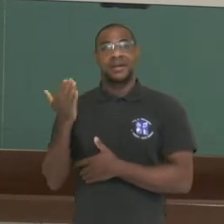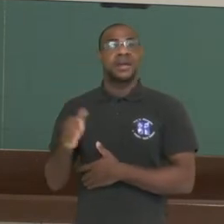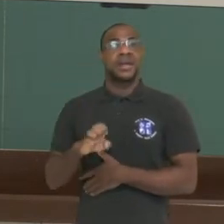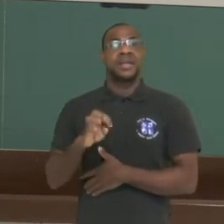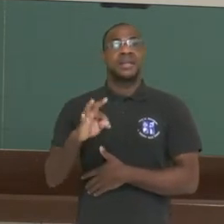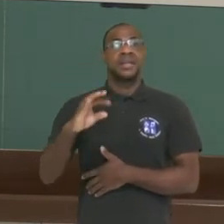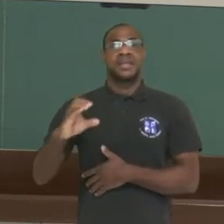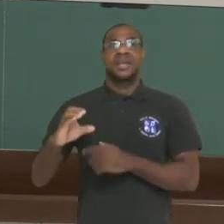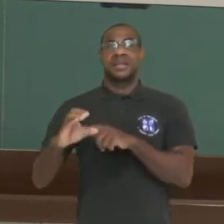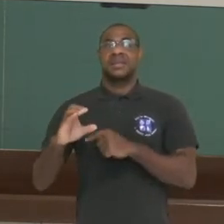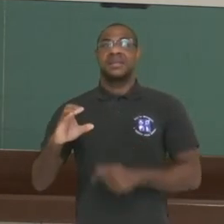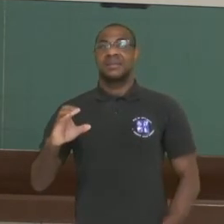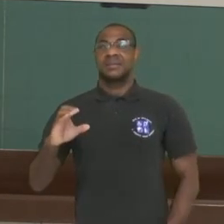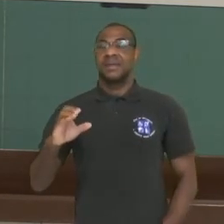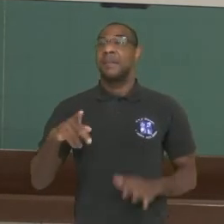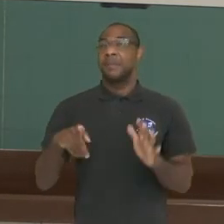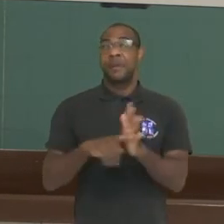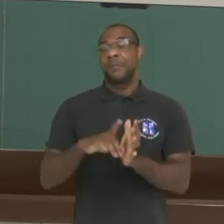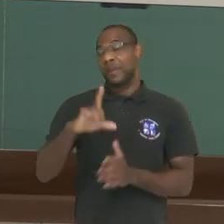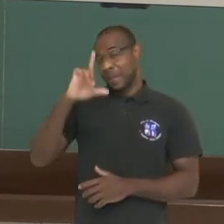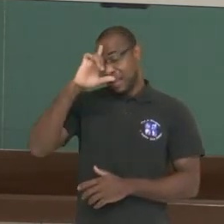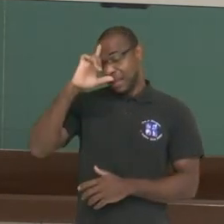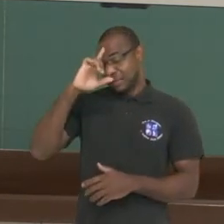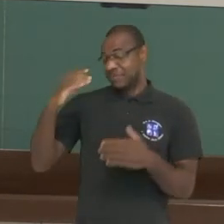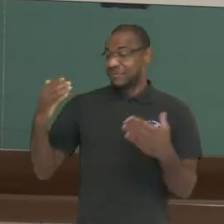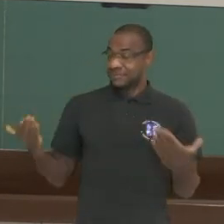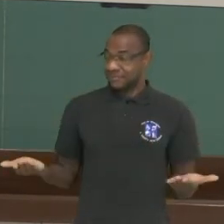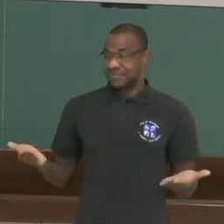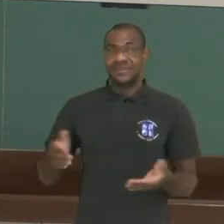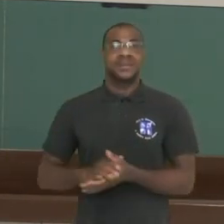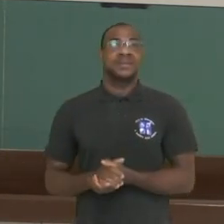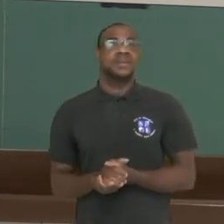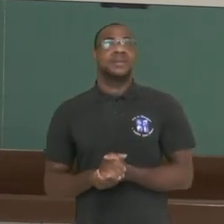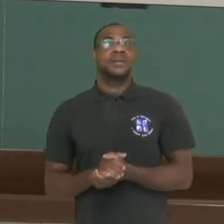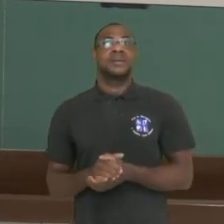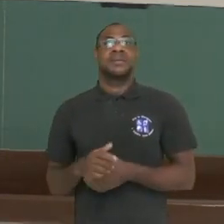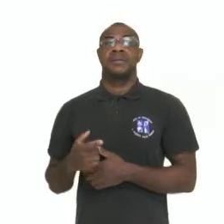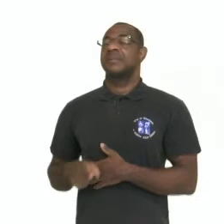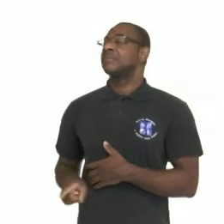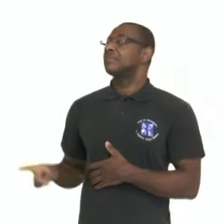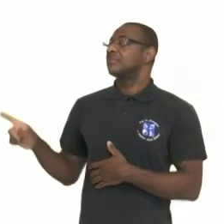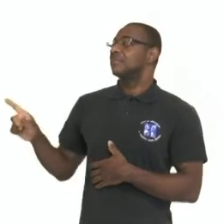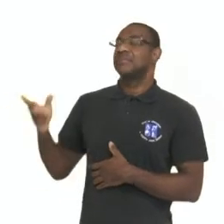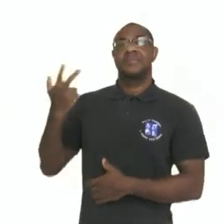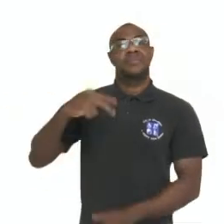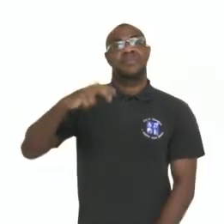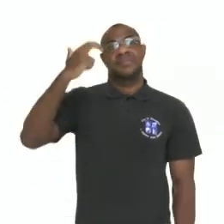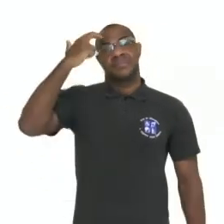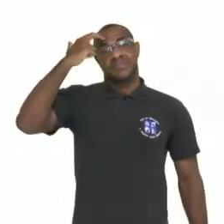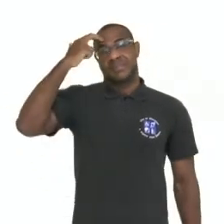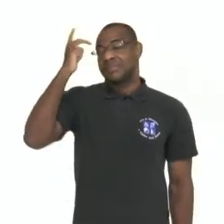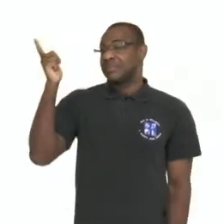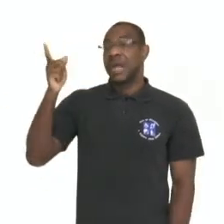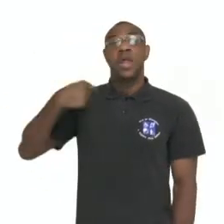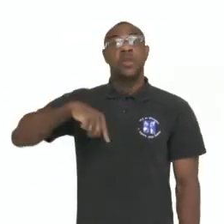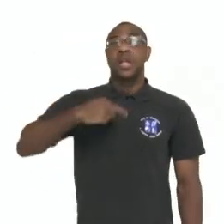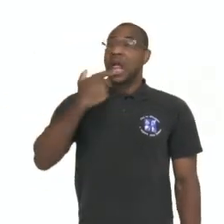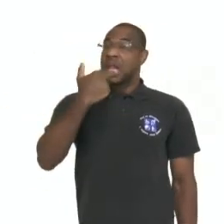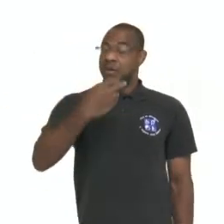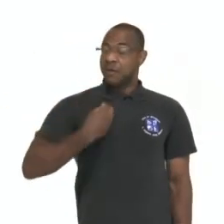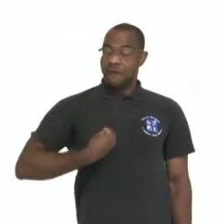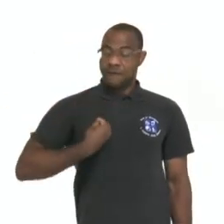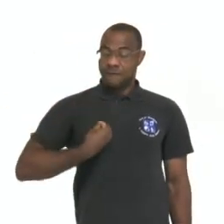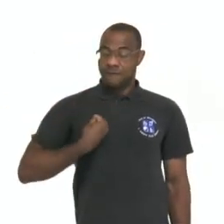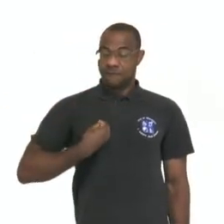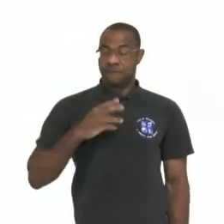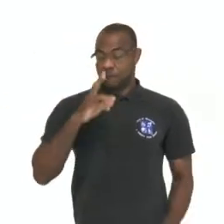palavra etc é em origem latina também? Então esse é o legado cultural, né? Só que a nossa língua ela sempre está viva, é um elemento vivo e